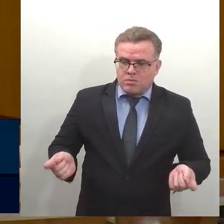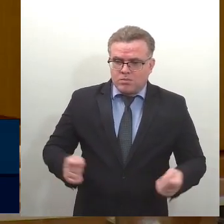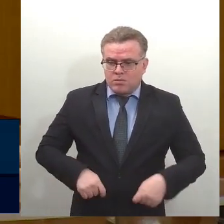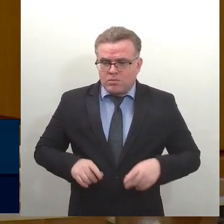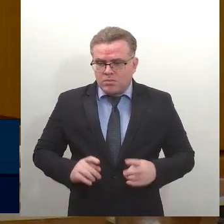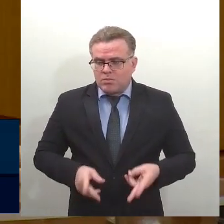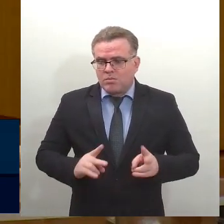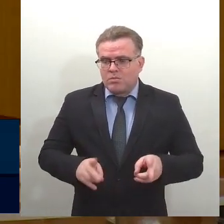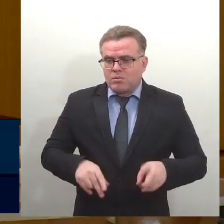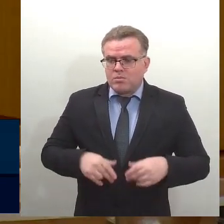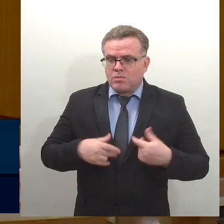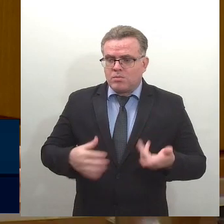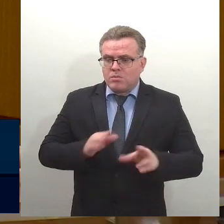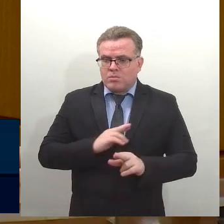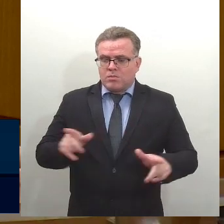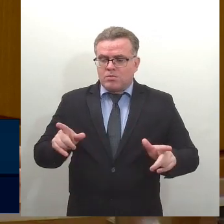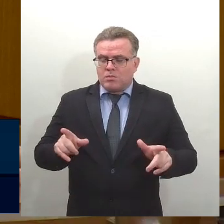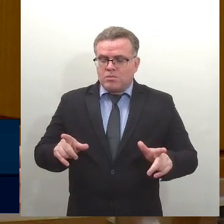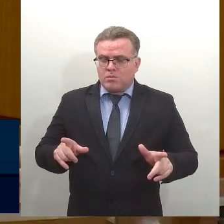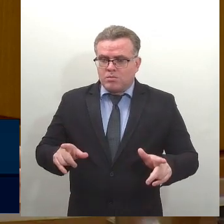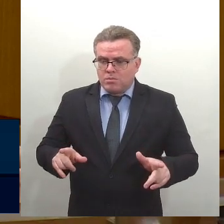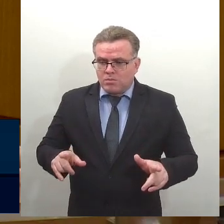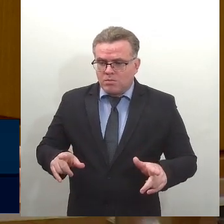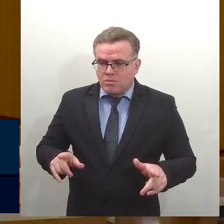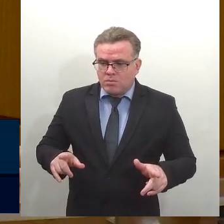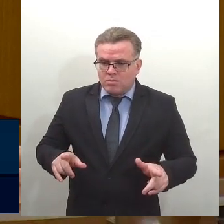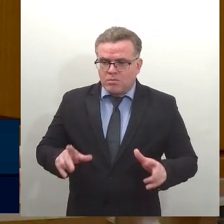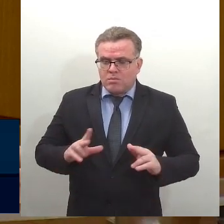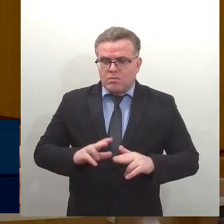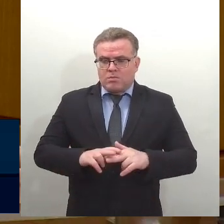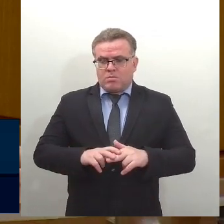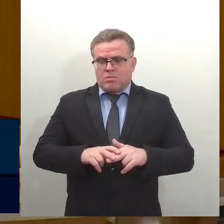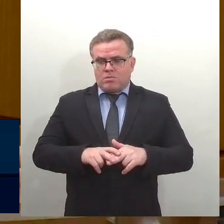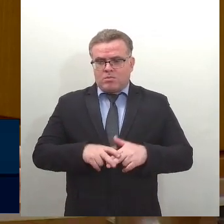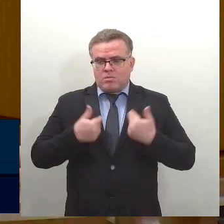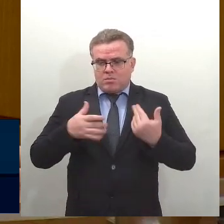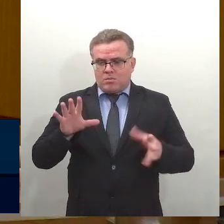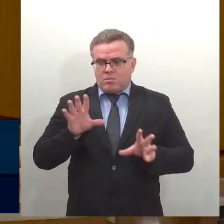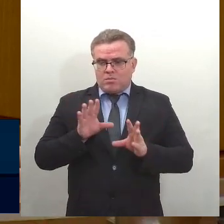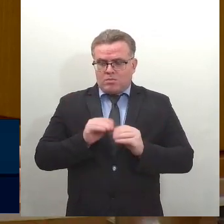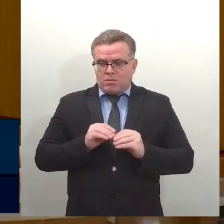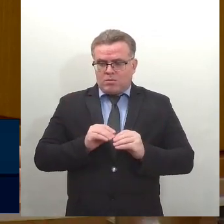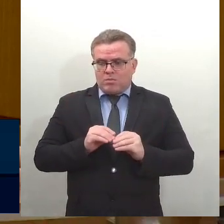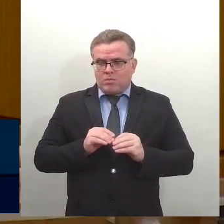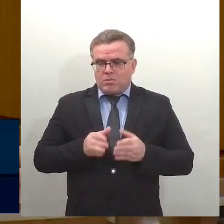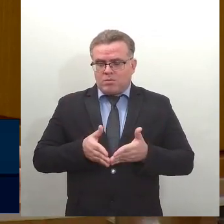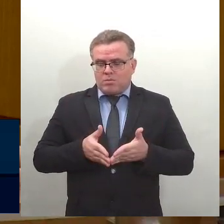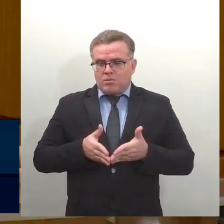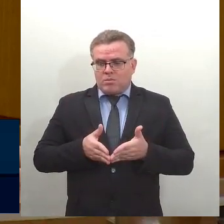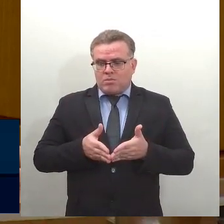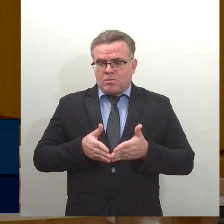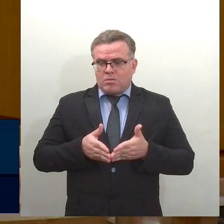diferente. Por isso que, de forma breve, eu peço parênteses aos deputados estaduais para mostrar